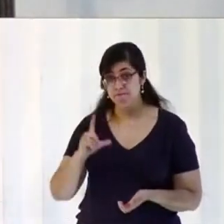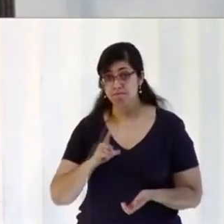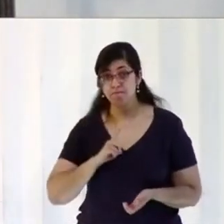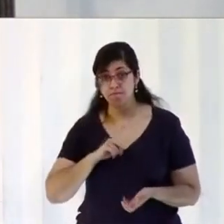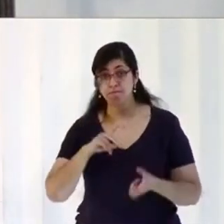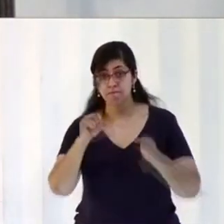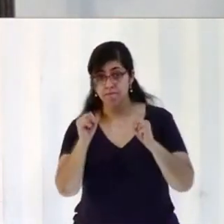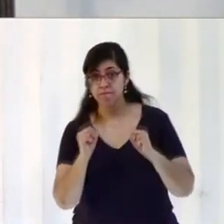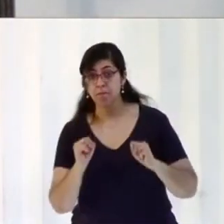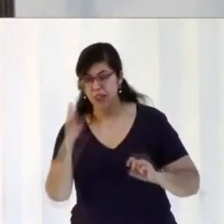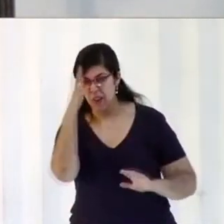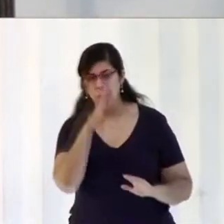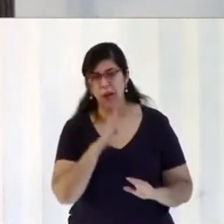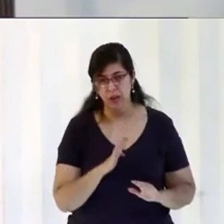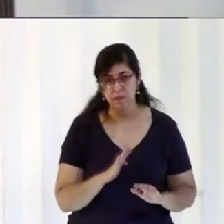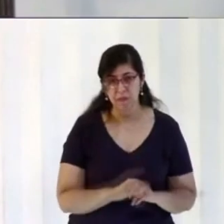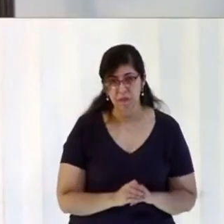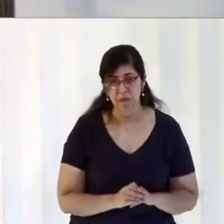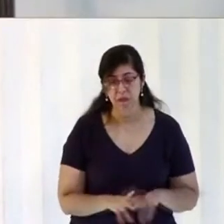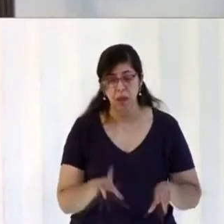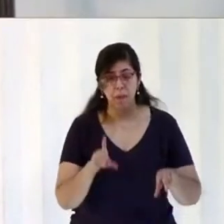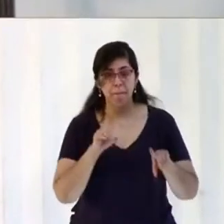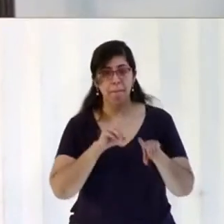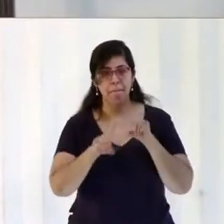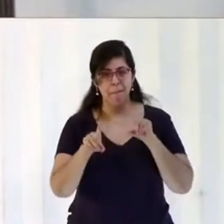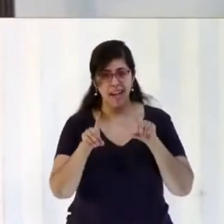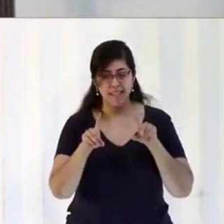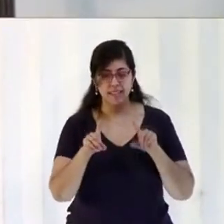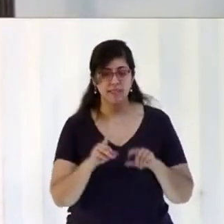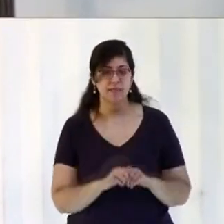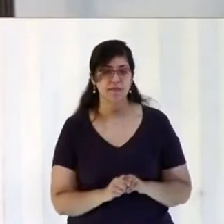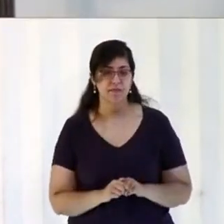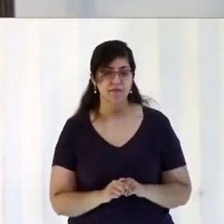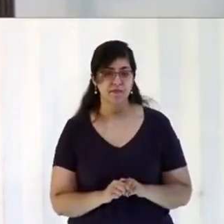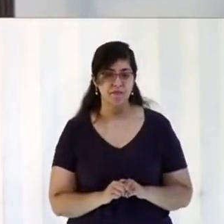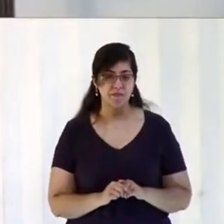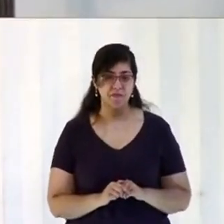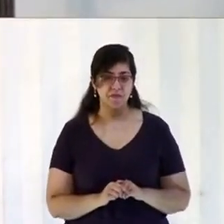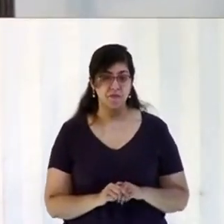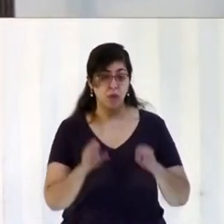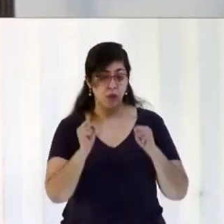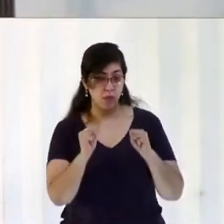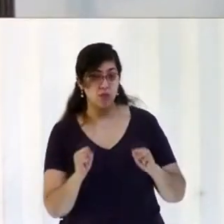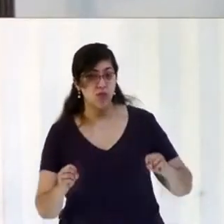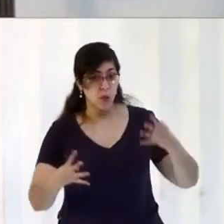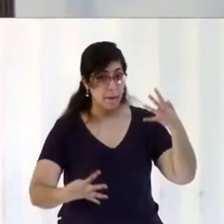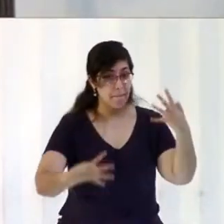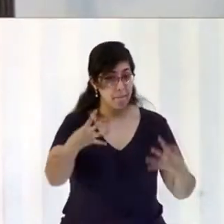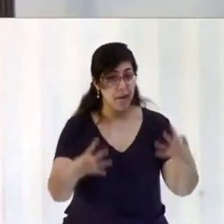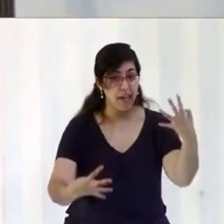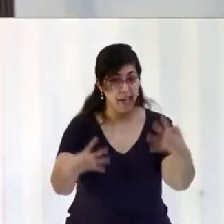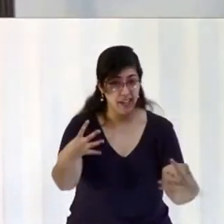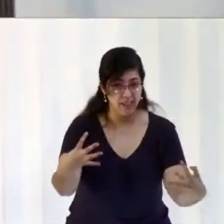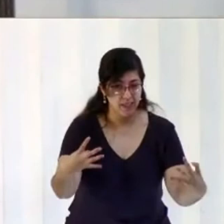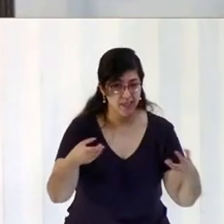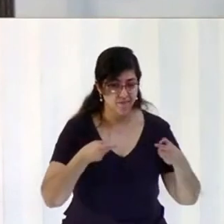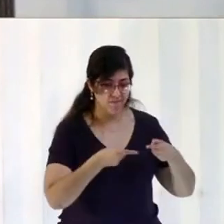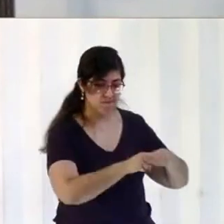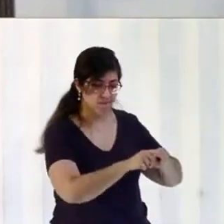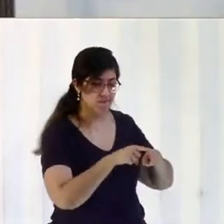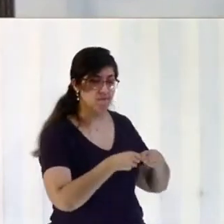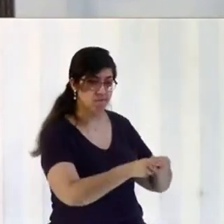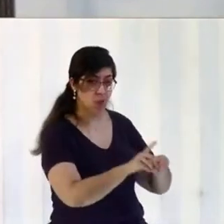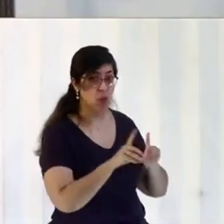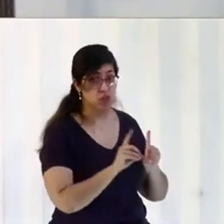das trevas na medida máxima para interferirem, para prejudicarem. E esse